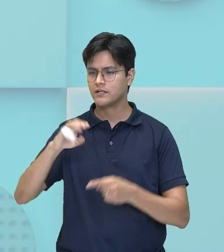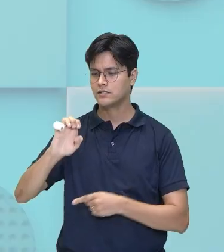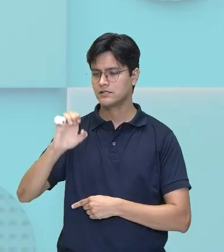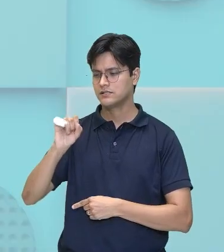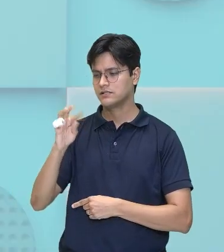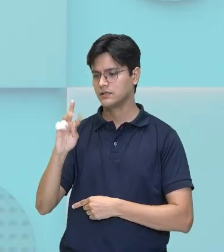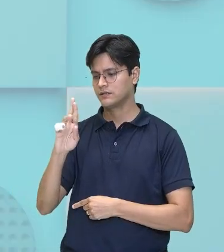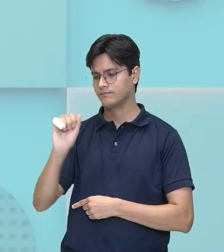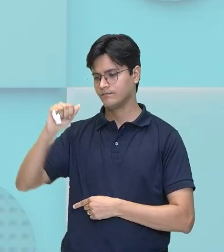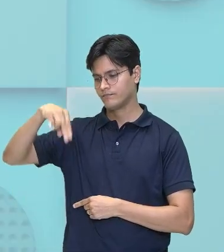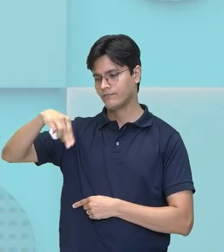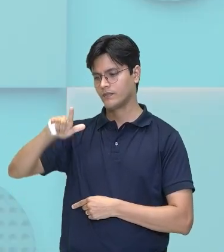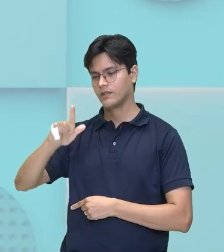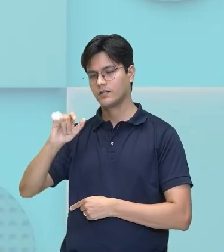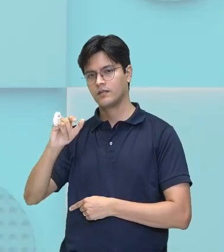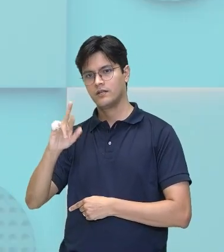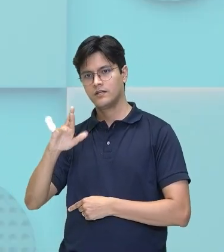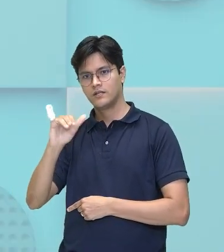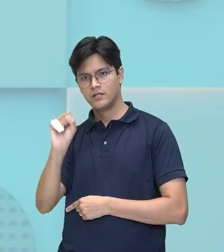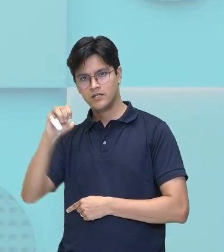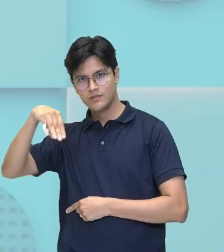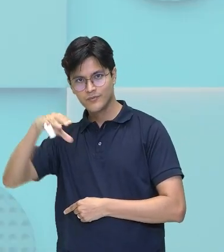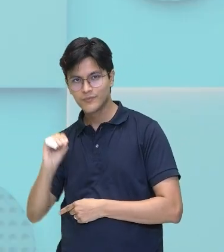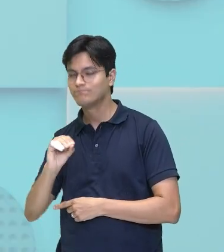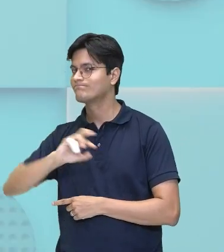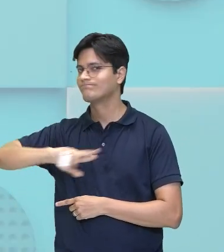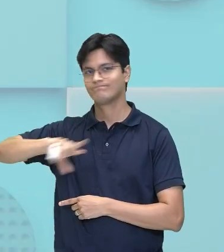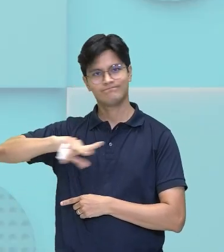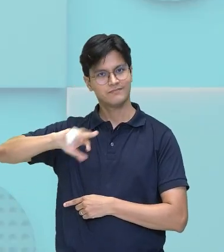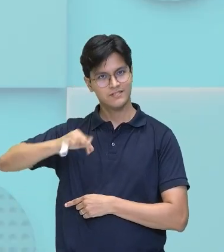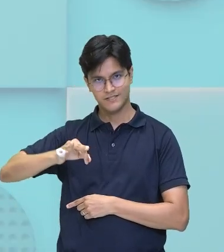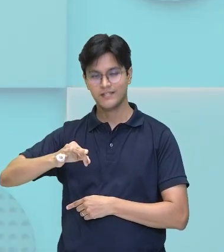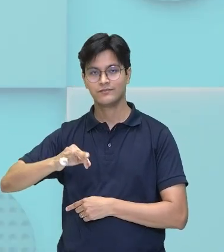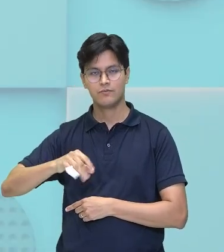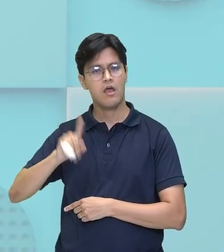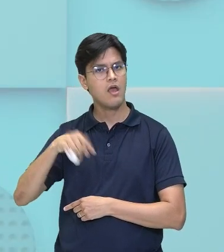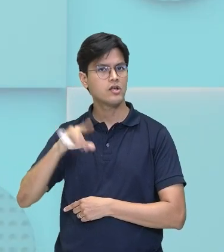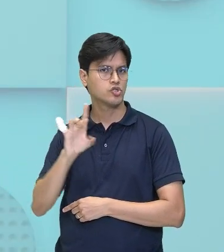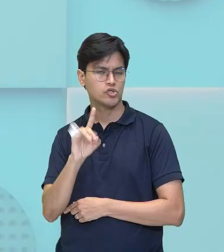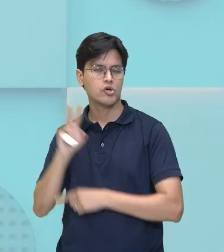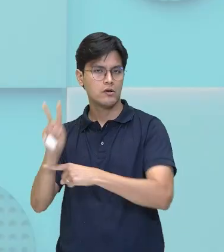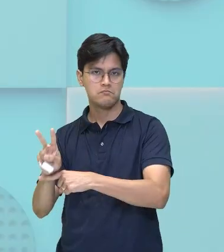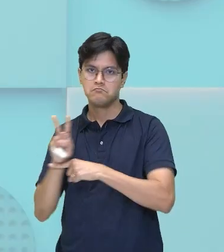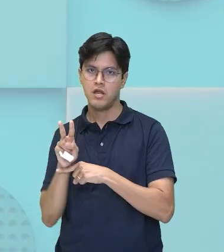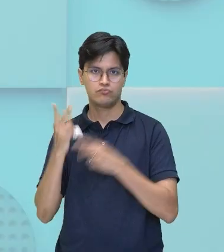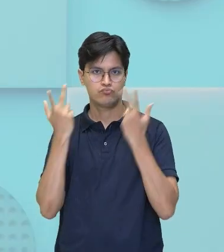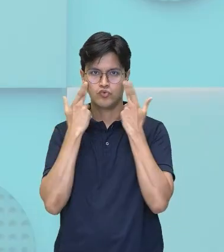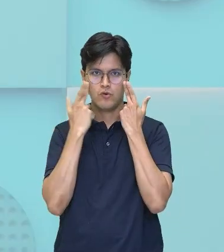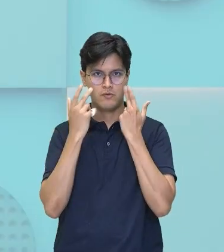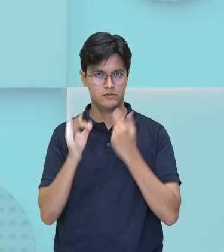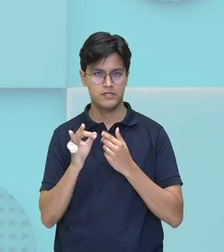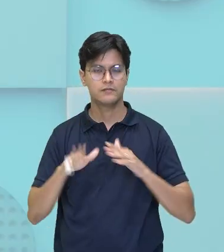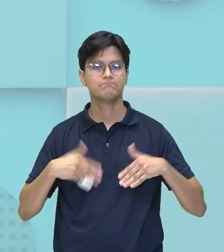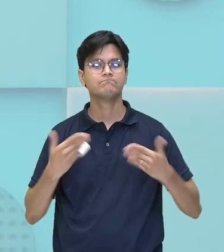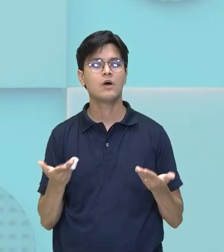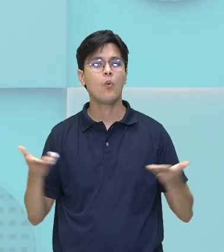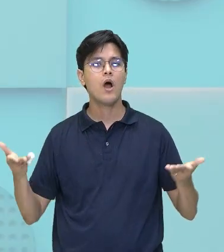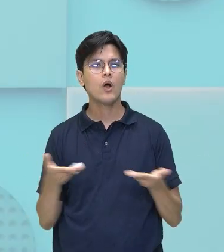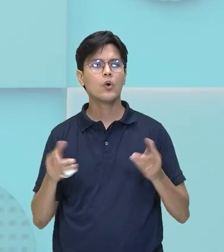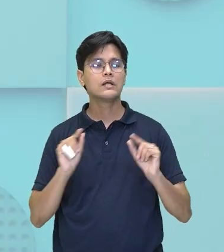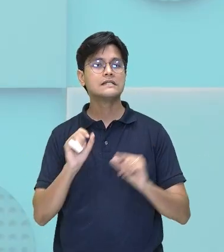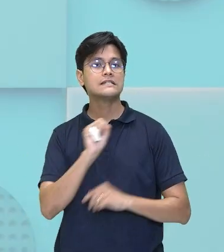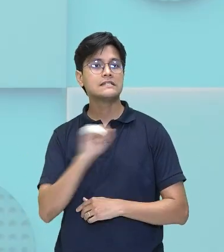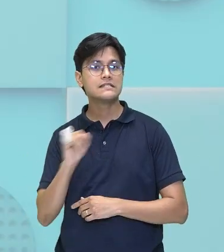em si mesmo, tá? E aí, vamos verificar agora o que a gente está utilizando em excesso de